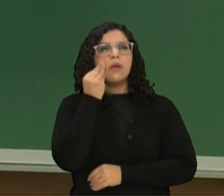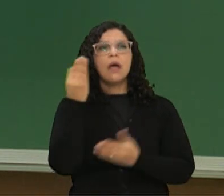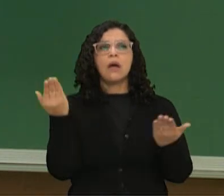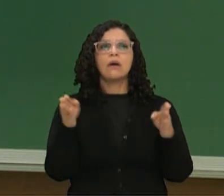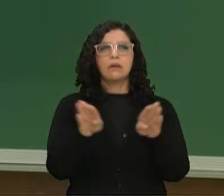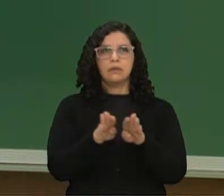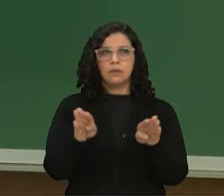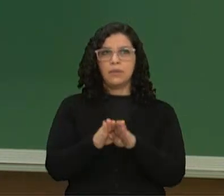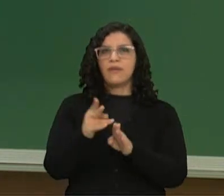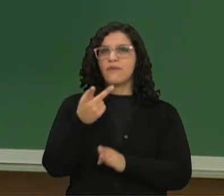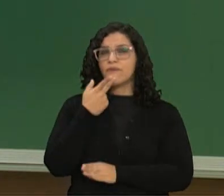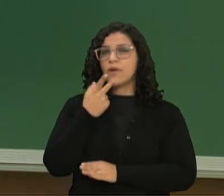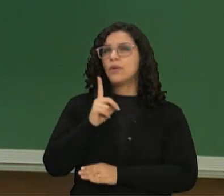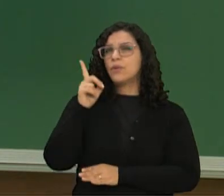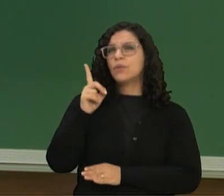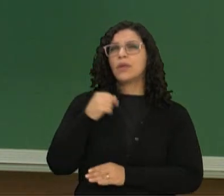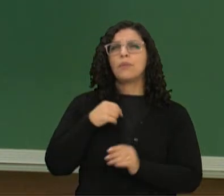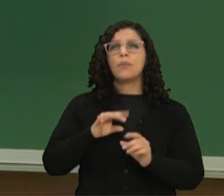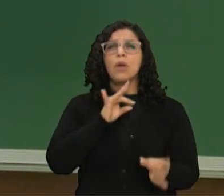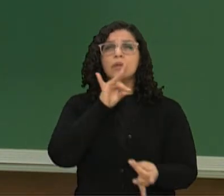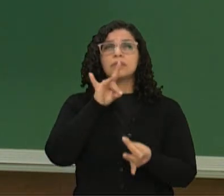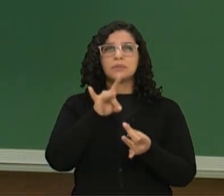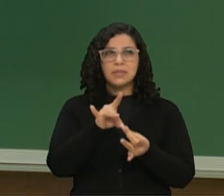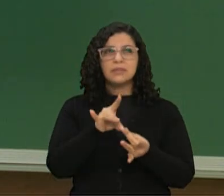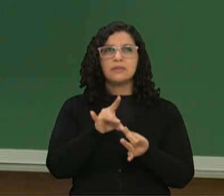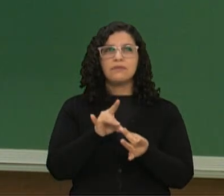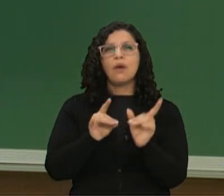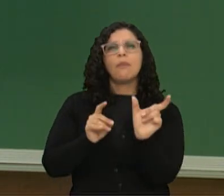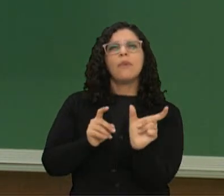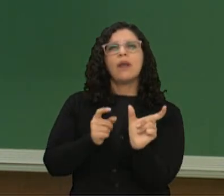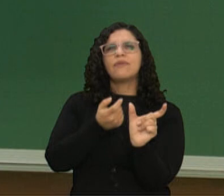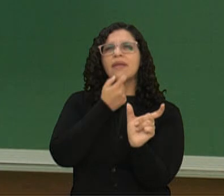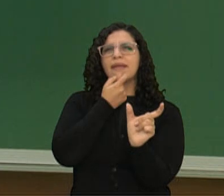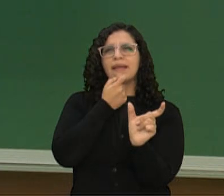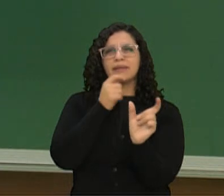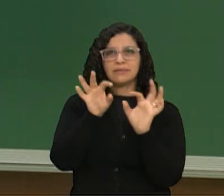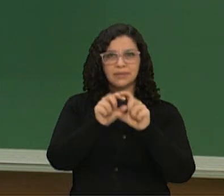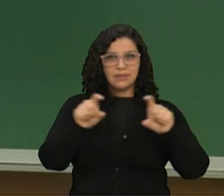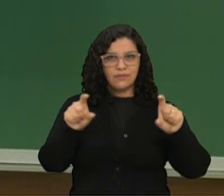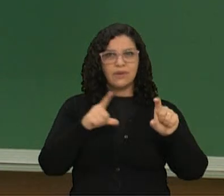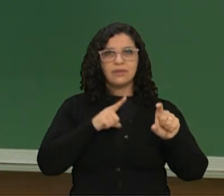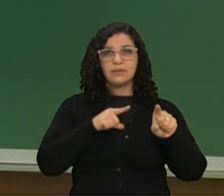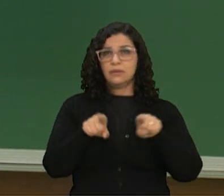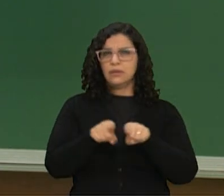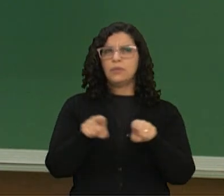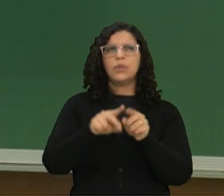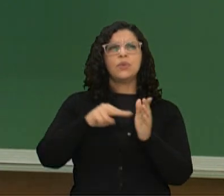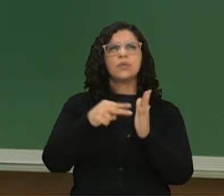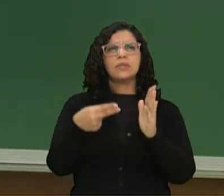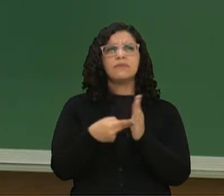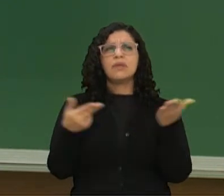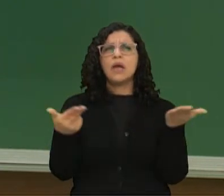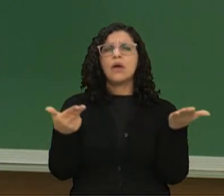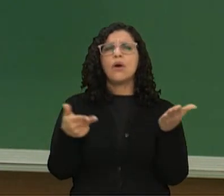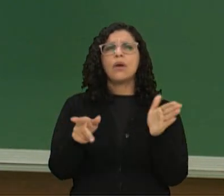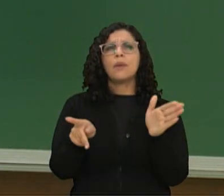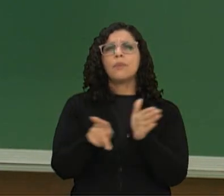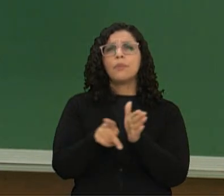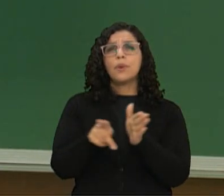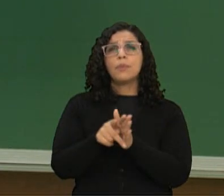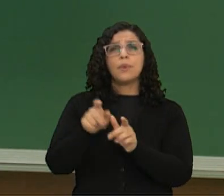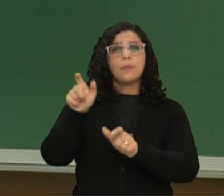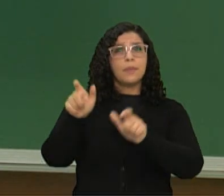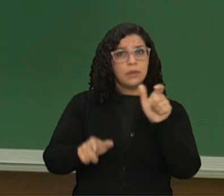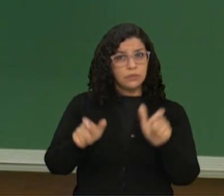agora conseguir uma informação mais específica desse texto, tá? Então, o que significa nesse texto